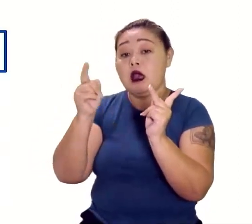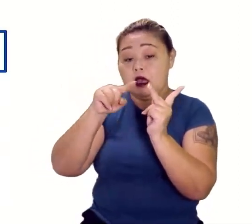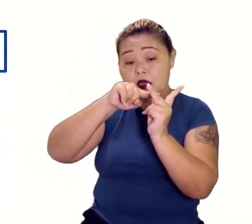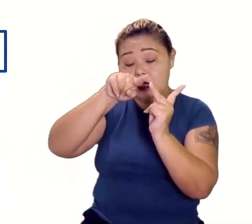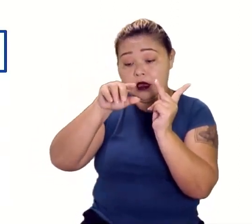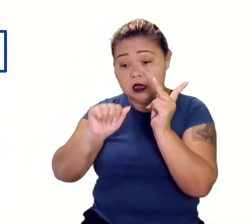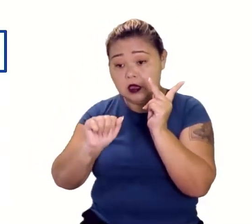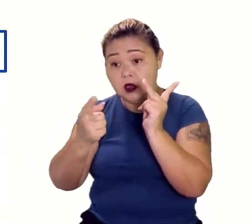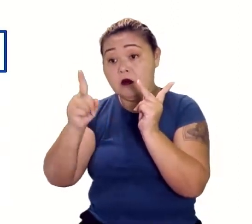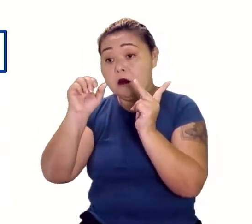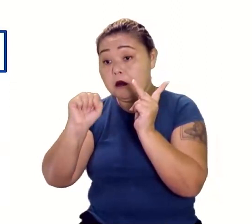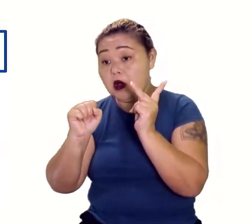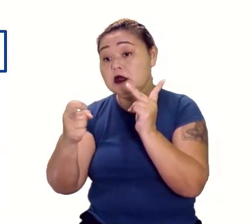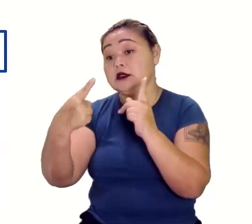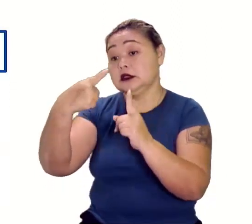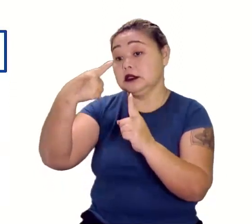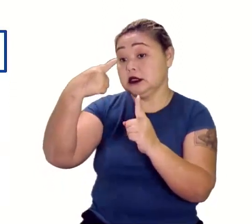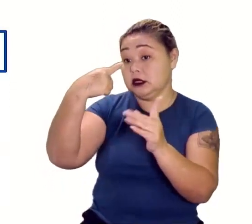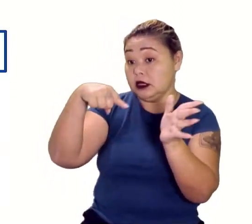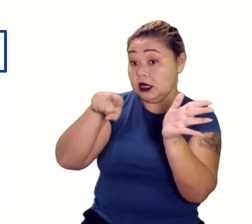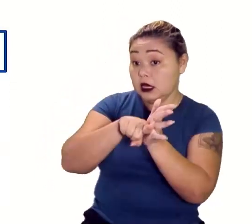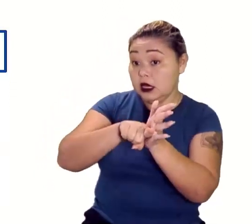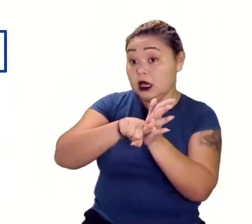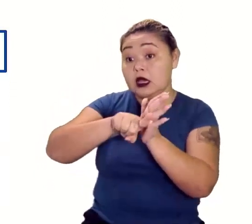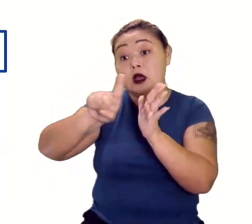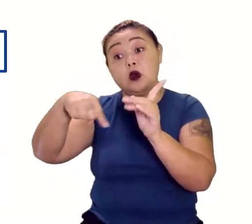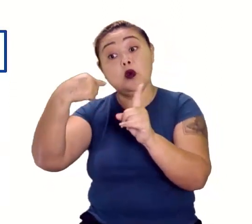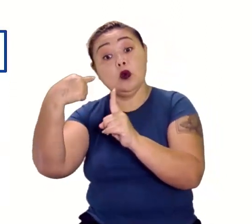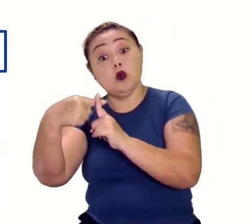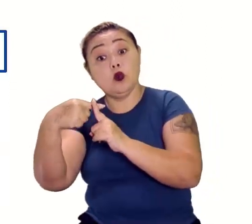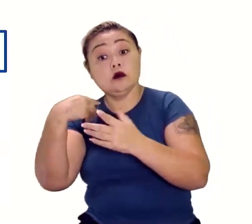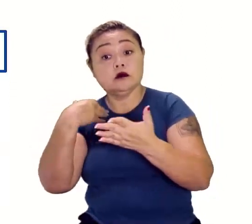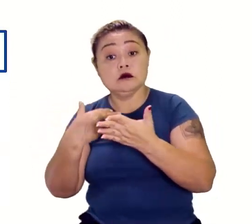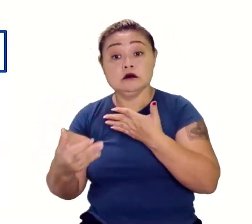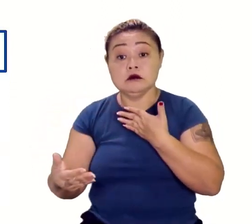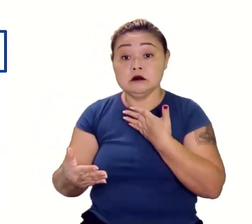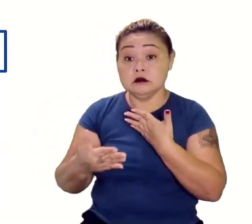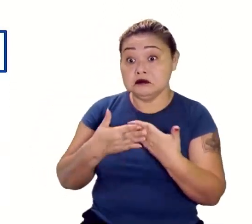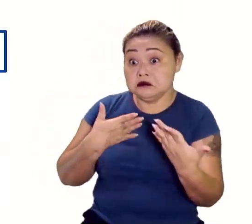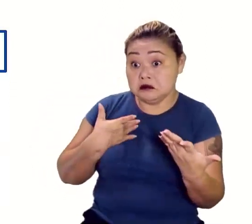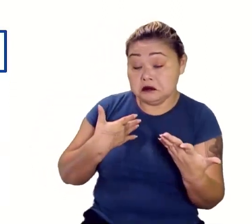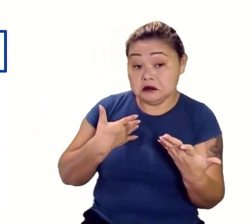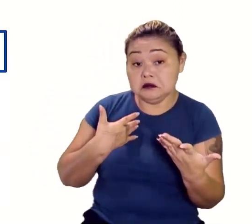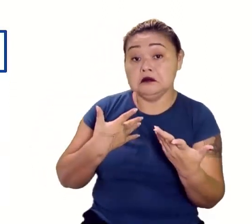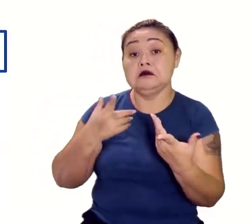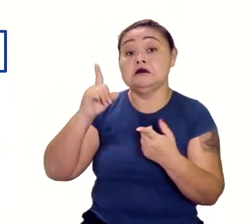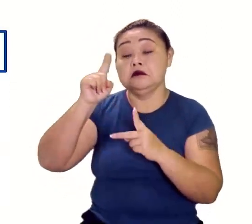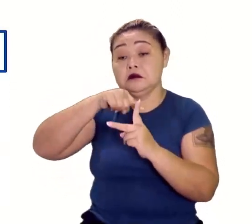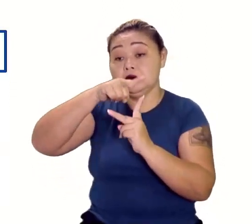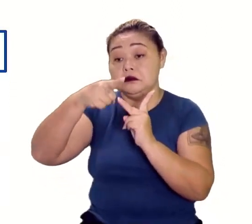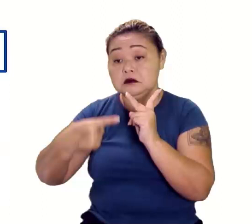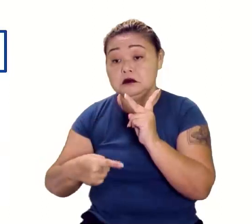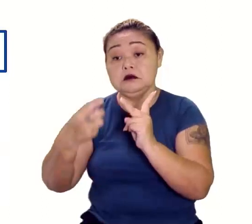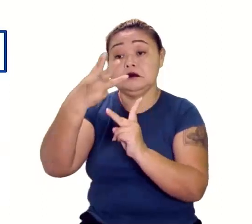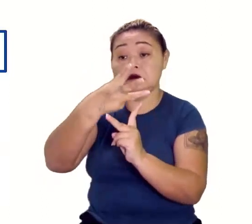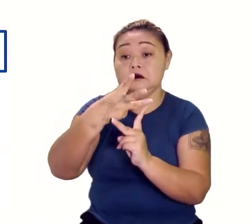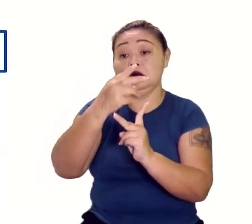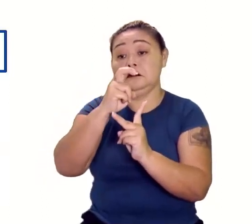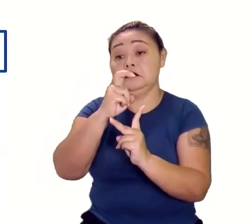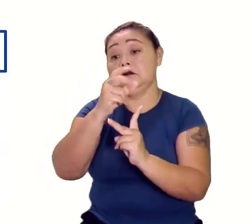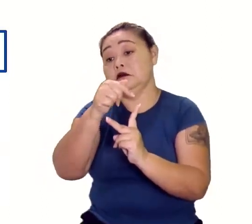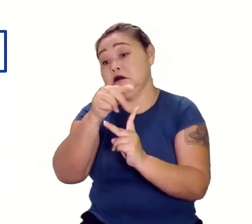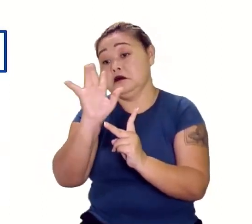ser negativo ou positivo. Tanto faz. Tanto faz. Então, quando o índice é ímpar, 3,